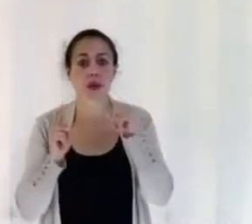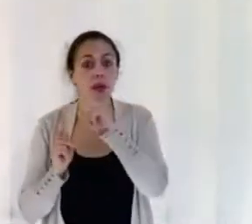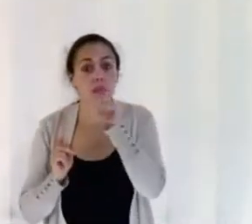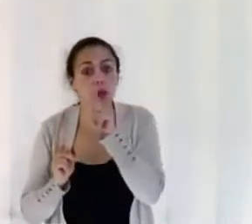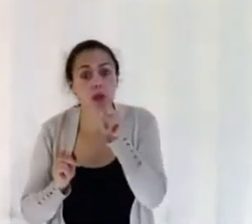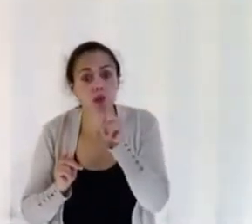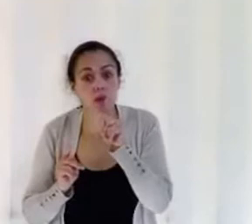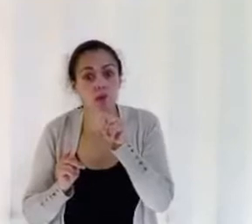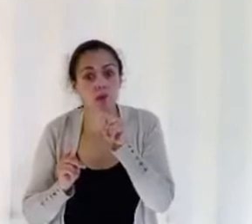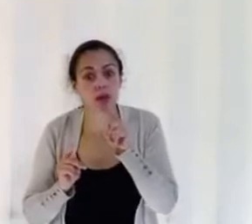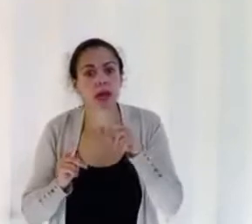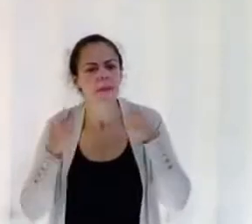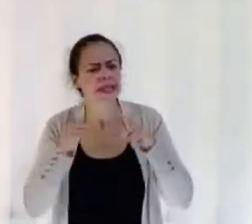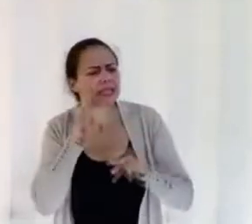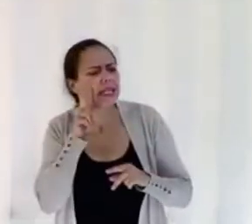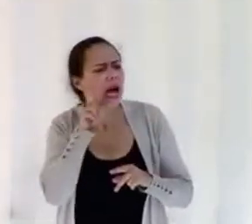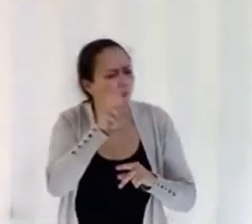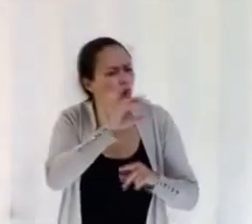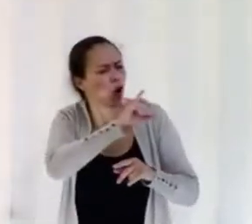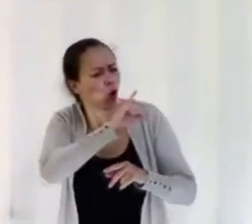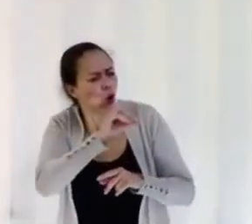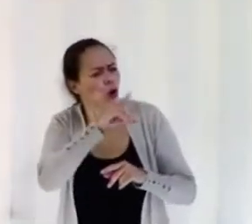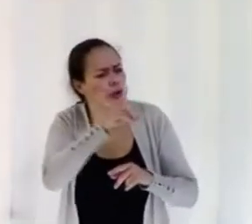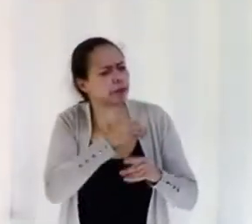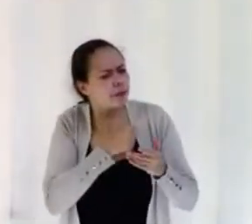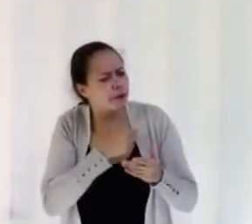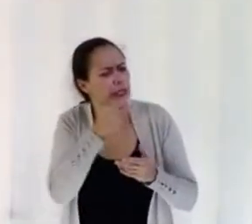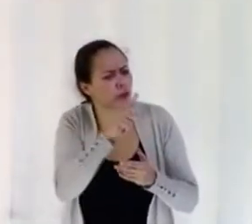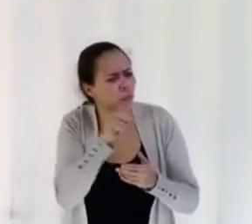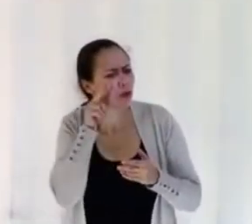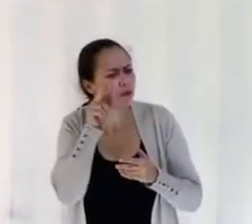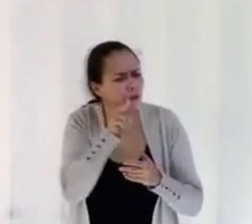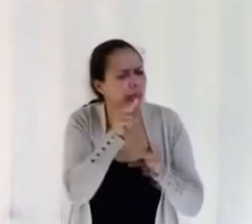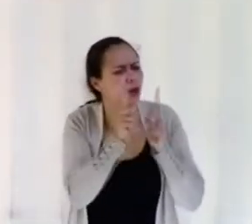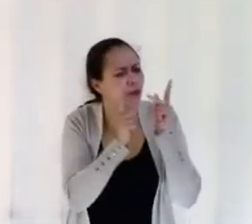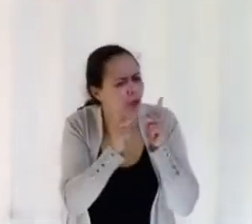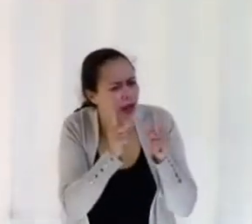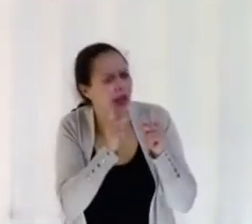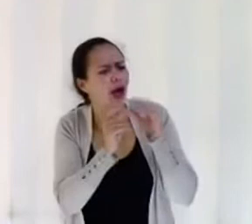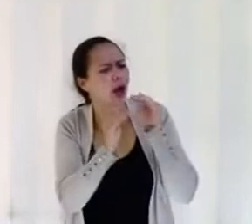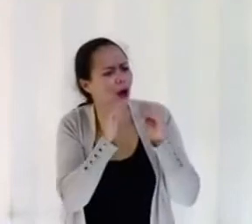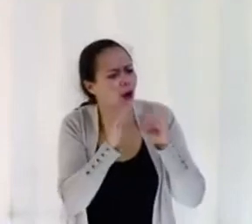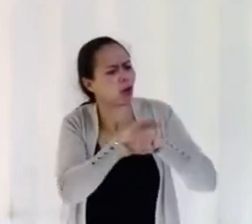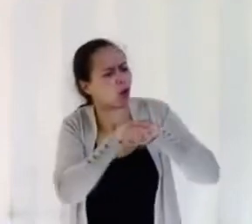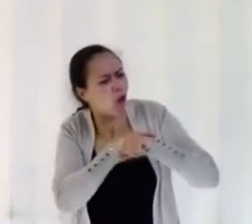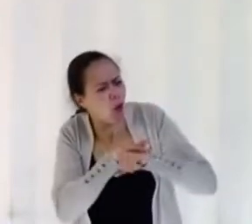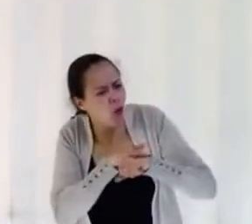conta da pandemia, de pegar a agenda, ver o rostinho de cada um e tentar conhecer cada